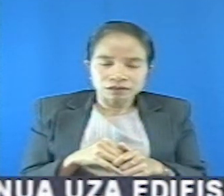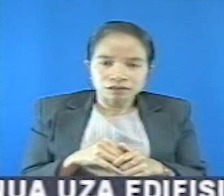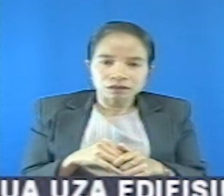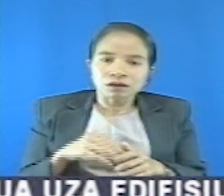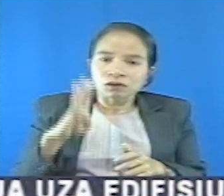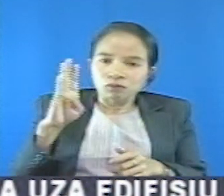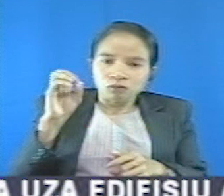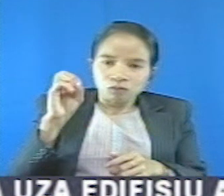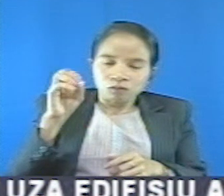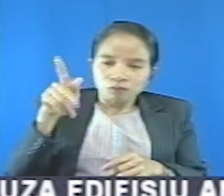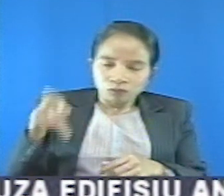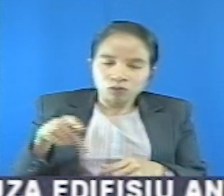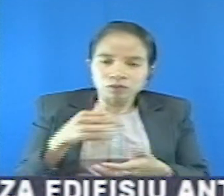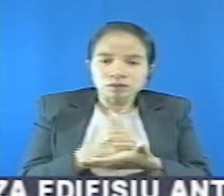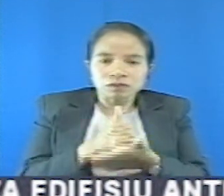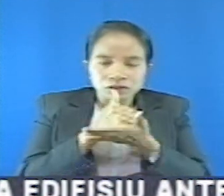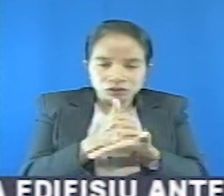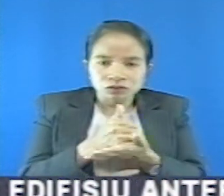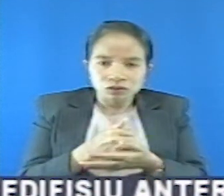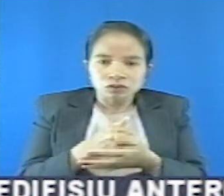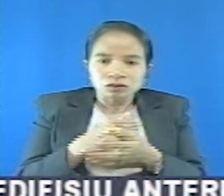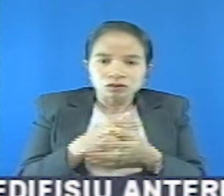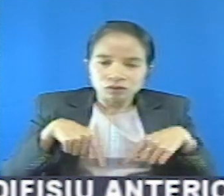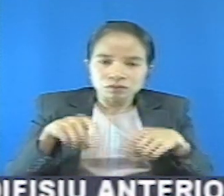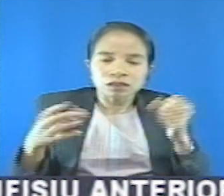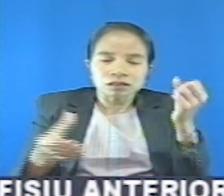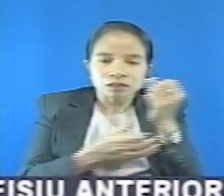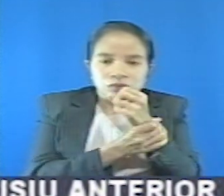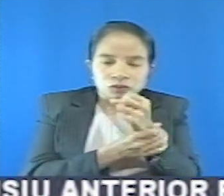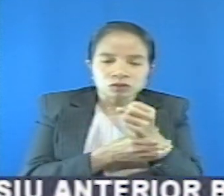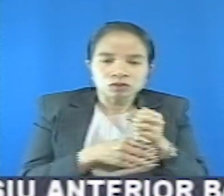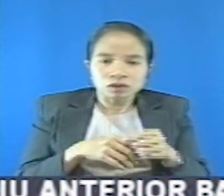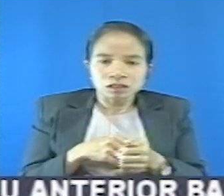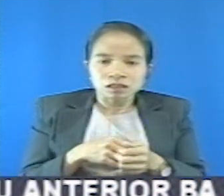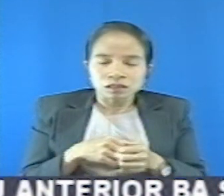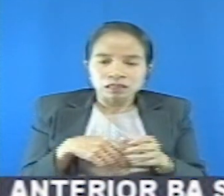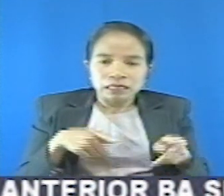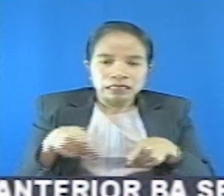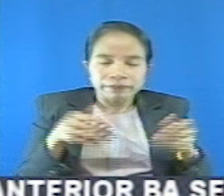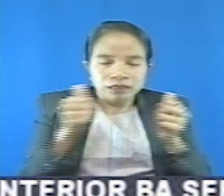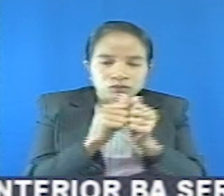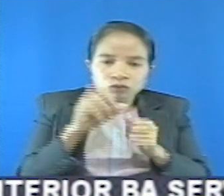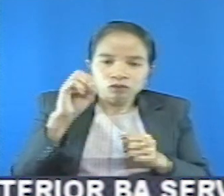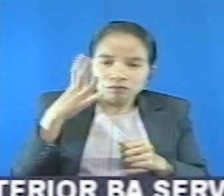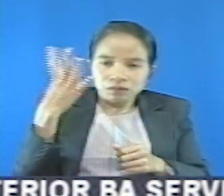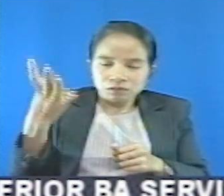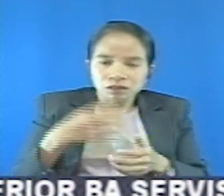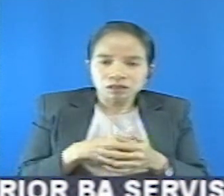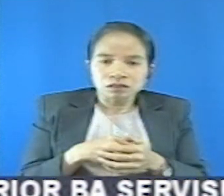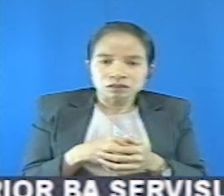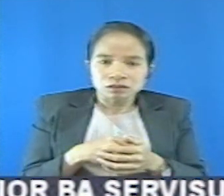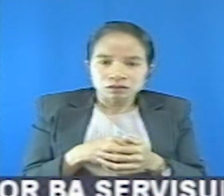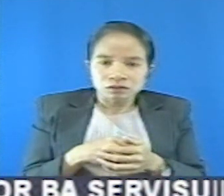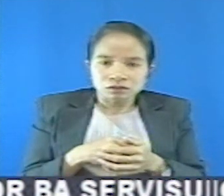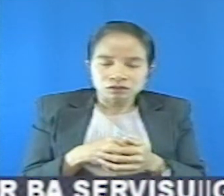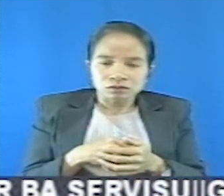inklusi musuh dari spesial polisi bawa kompanya cara yang mereka fokus apa ini ori kaptur kuasa 14